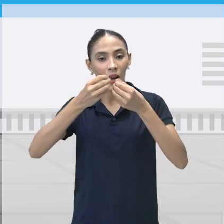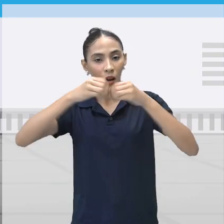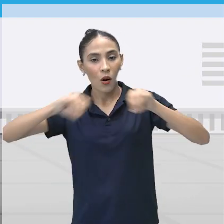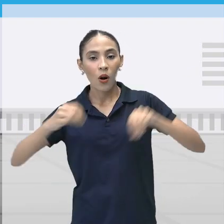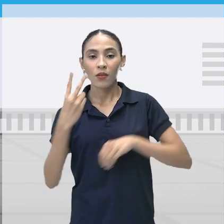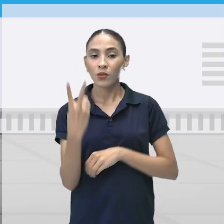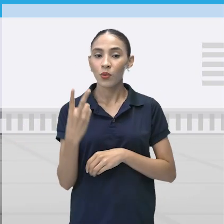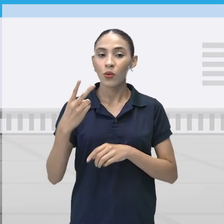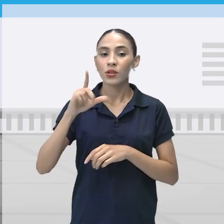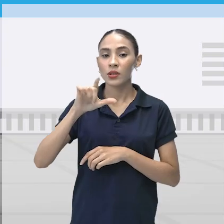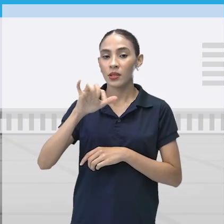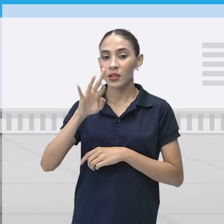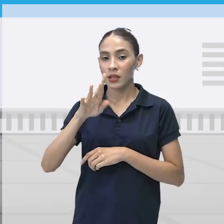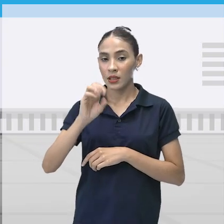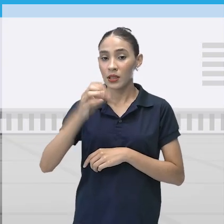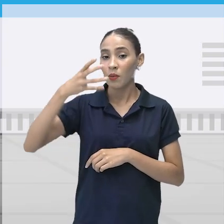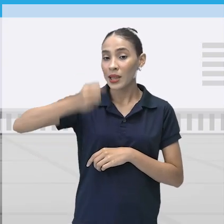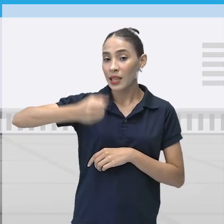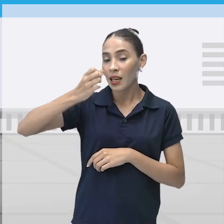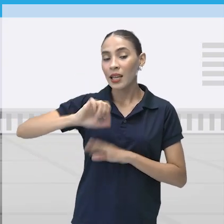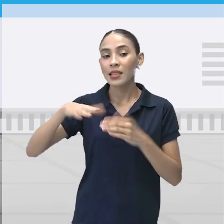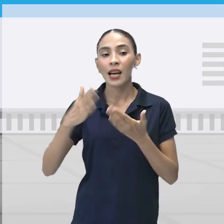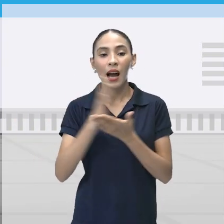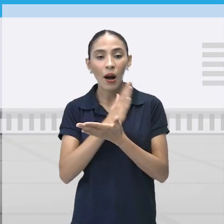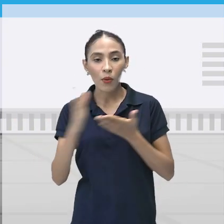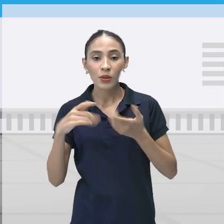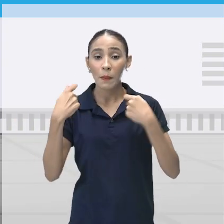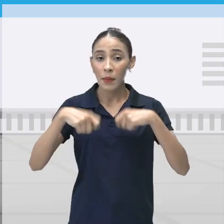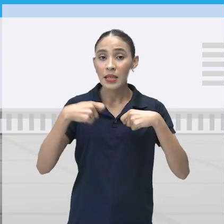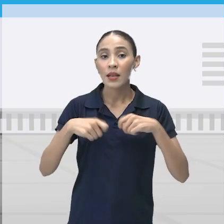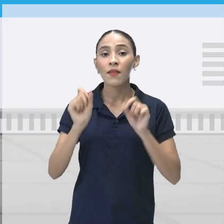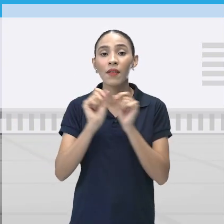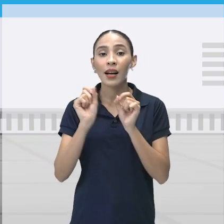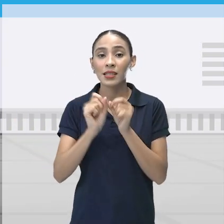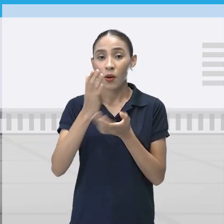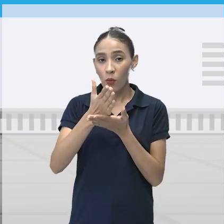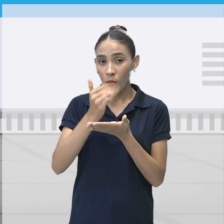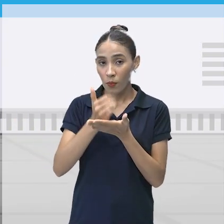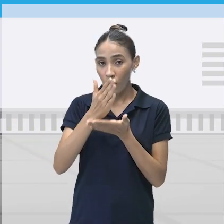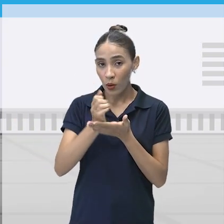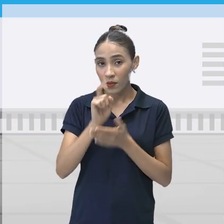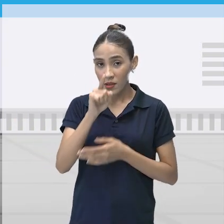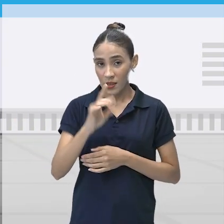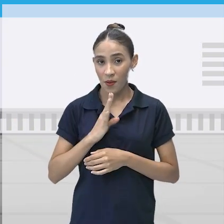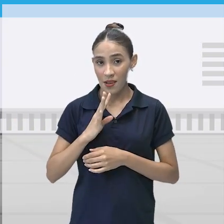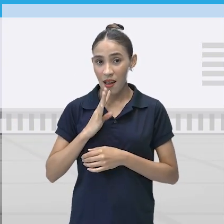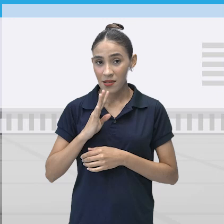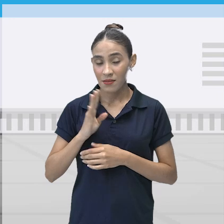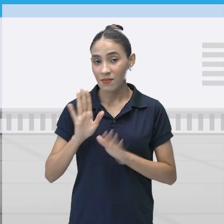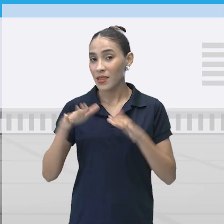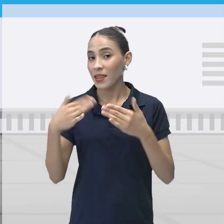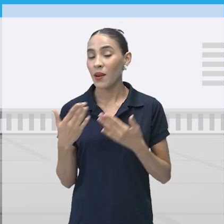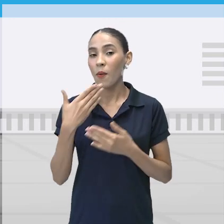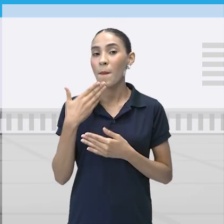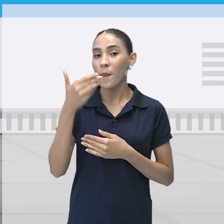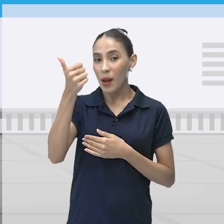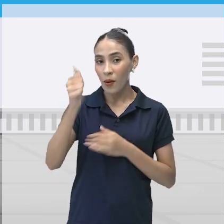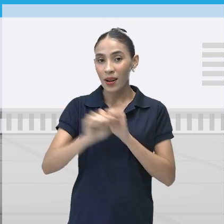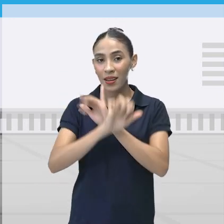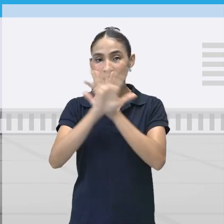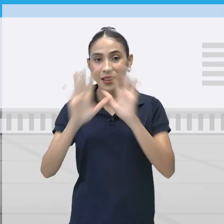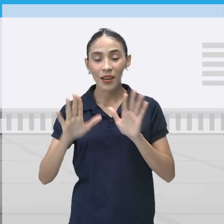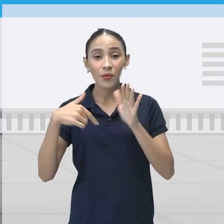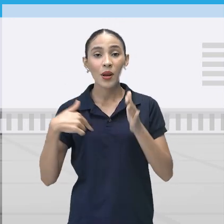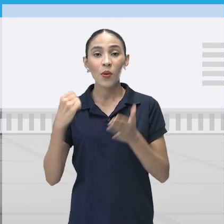de leite. São alguns itens que preciso para fazer um bolo, vocês reconheceram? Para ficar ainda melhor, eu